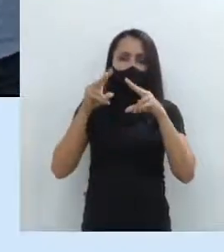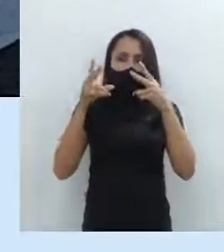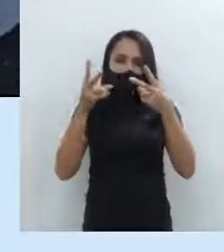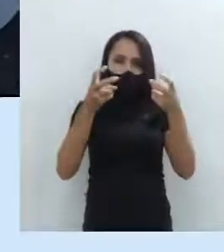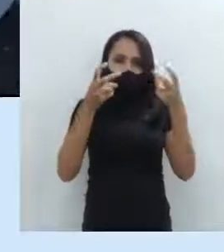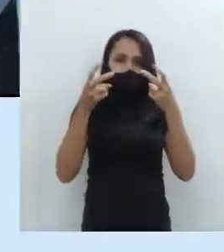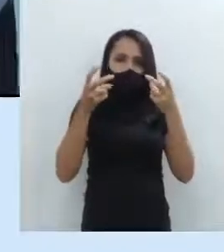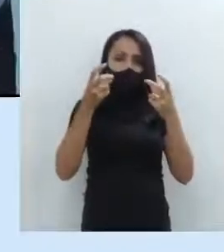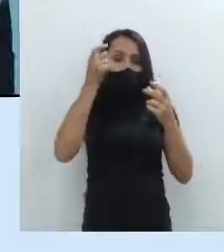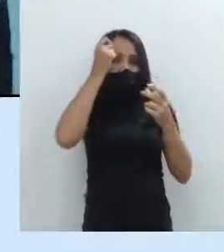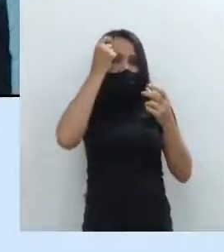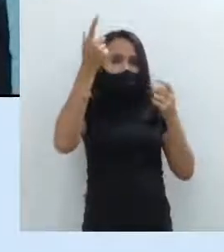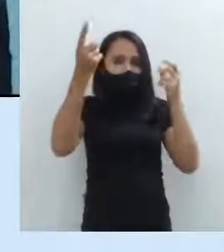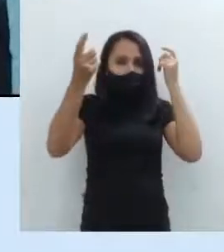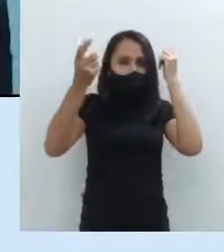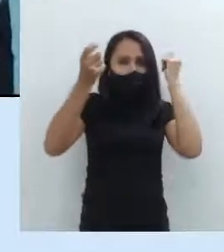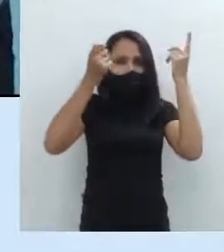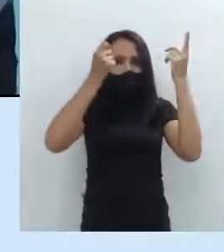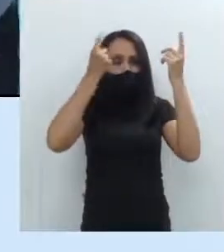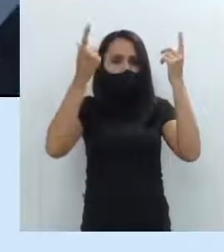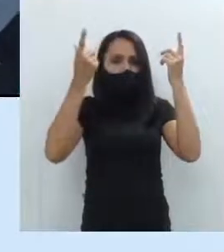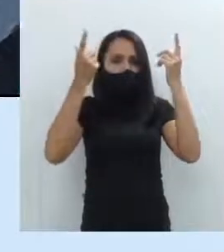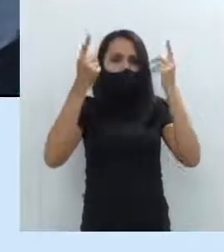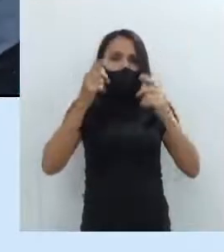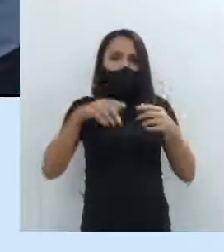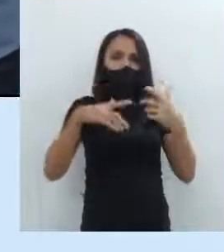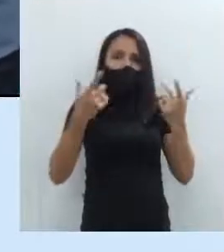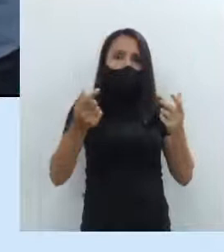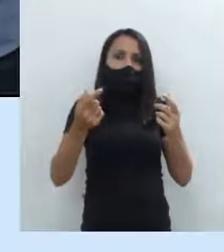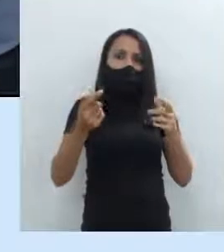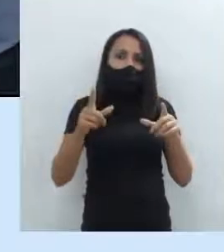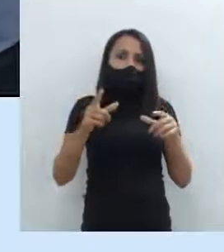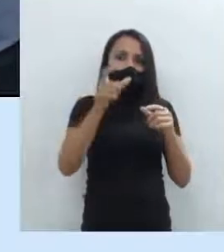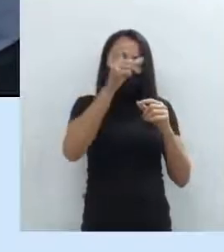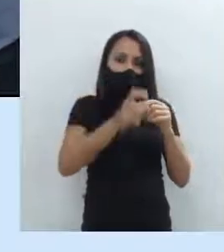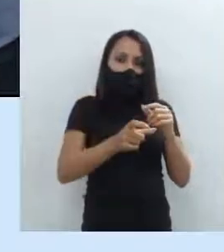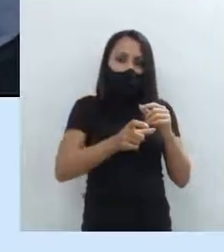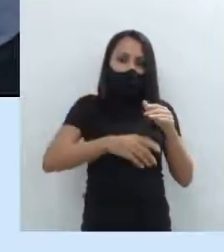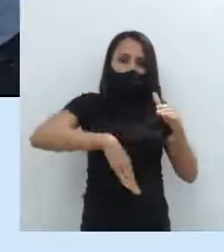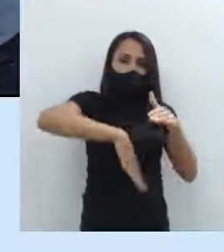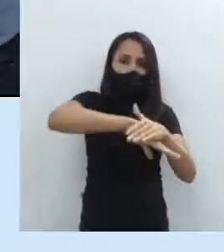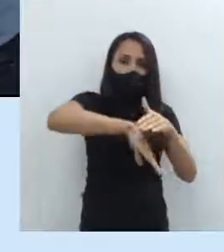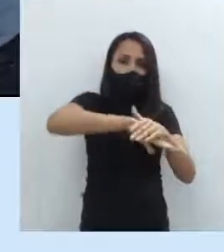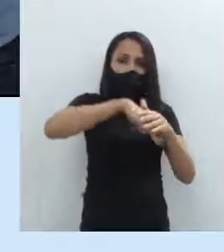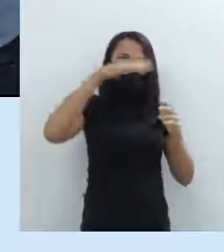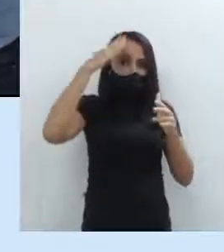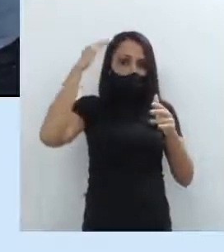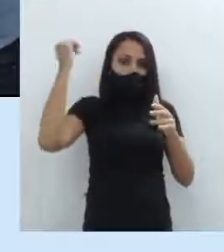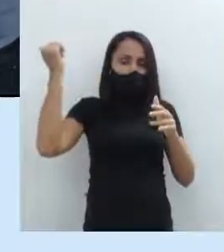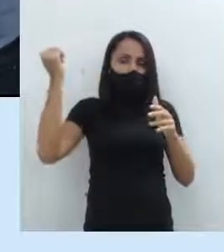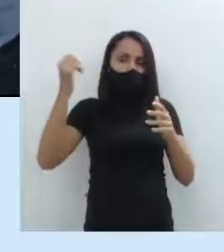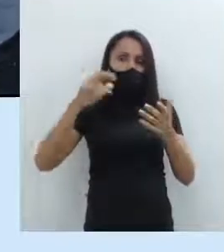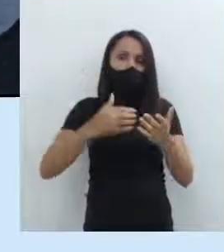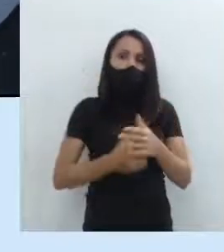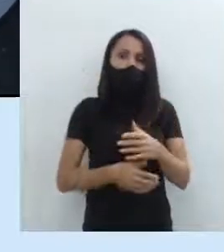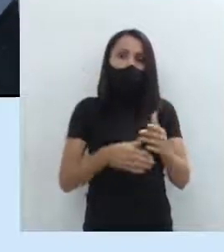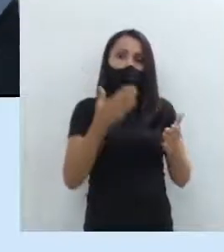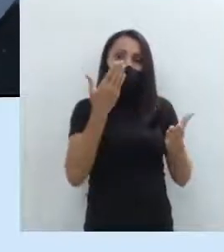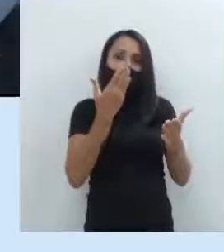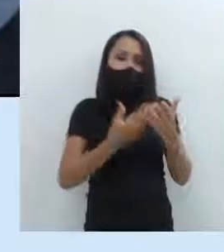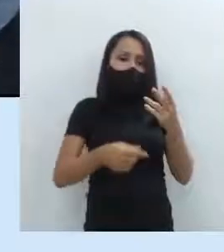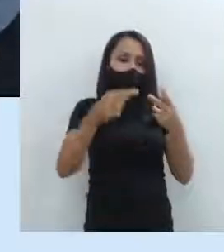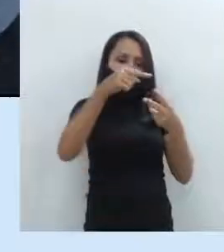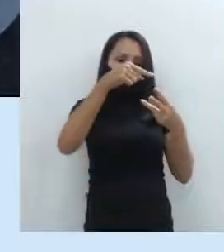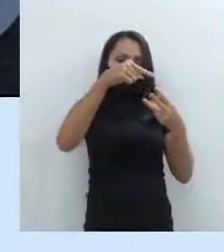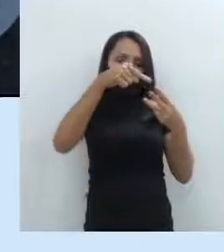se a sua ideia é estar em um jogador de futebol, por exemplo, pegue essas três questões. Ela